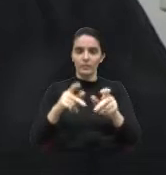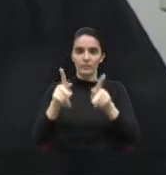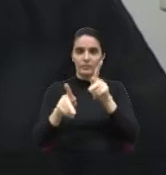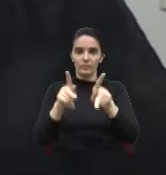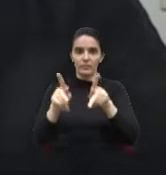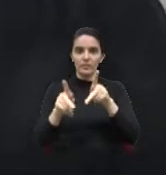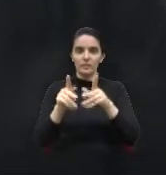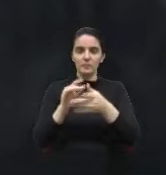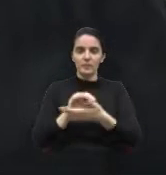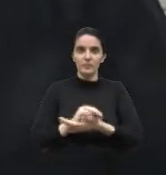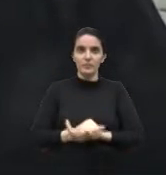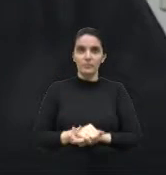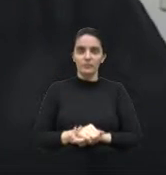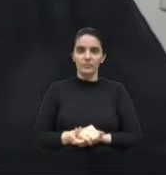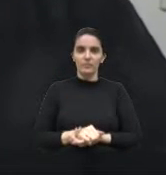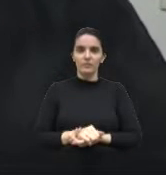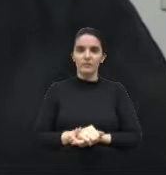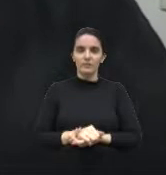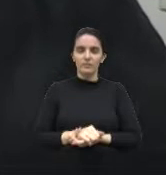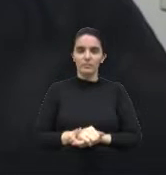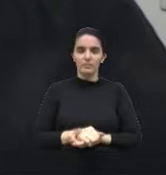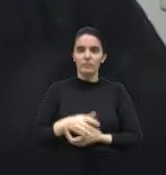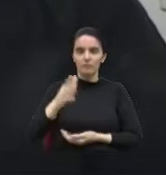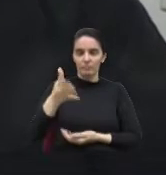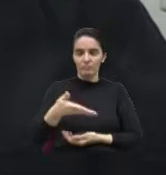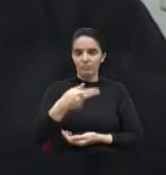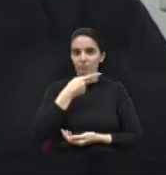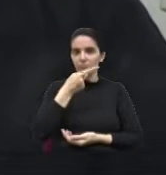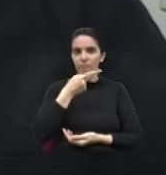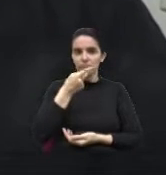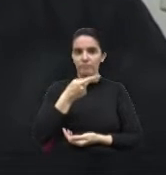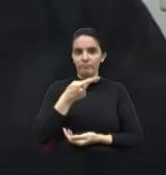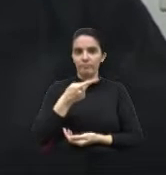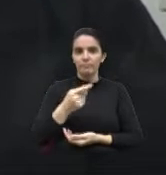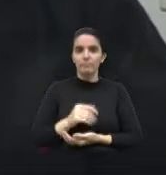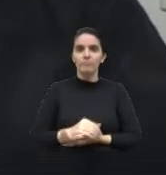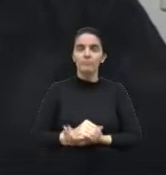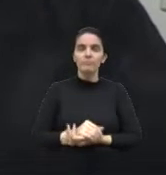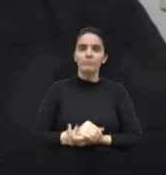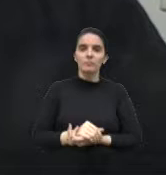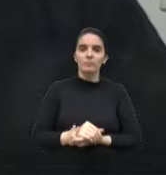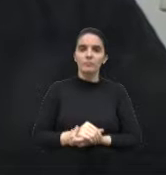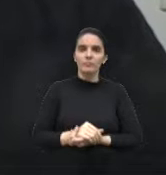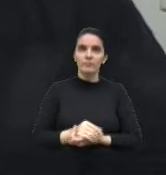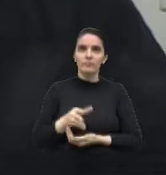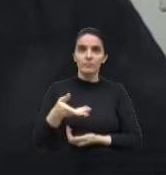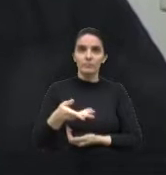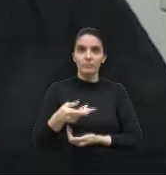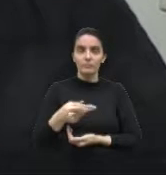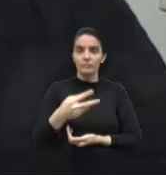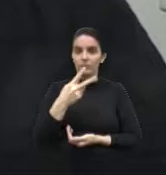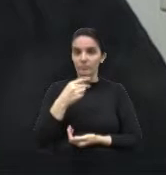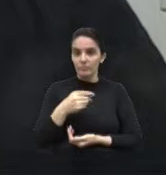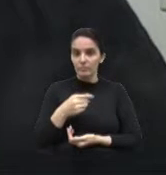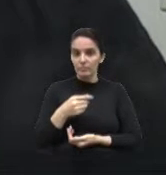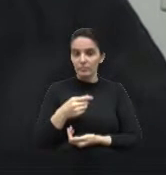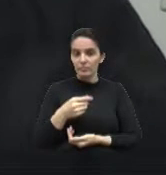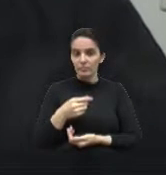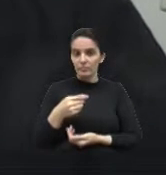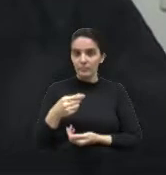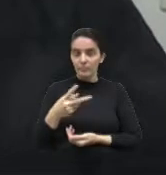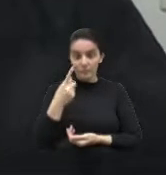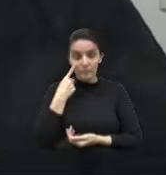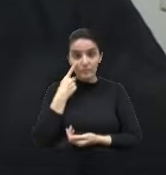Democracia que hoje em dia está muito esquecida, e é a primeira vez que eu vejo numa Câmara Municipal, pode ter